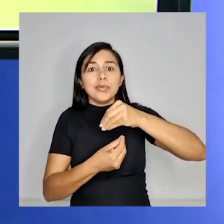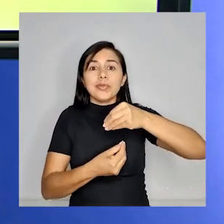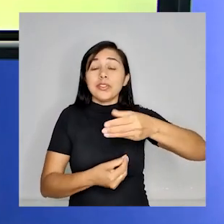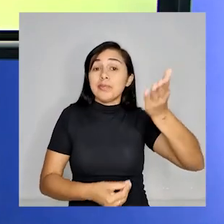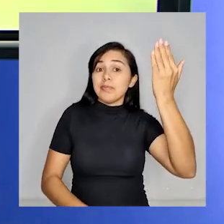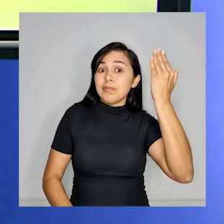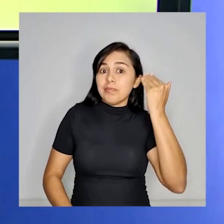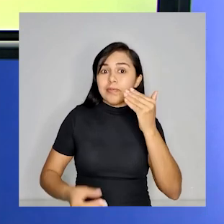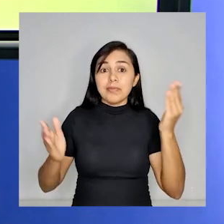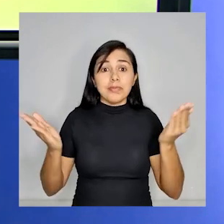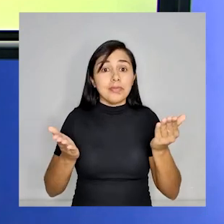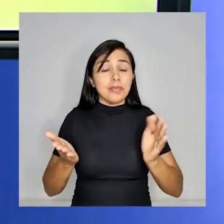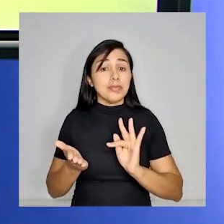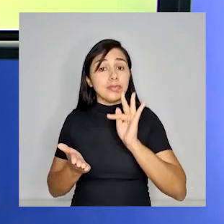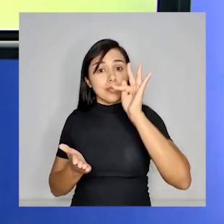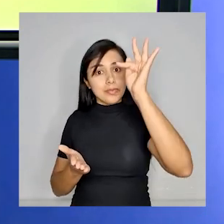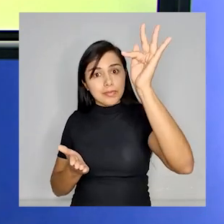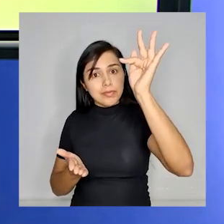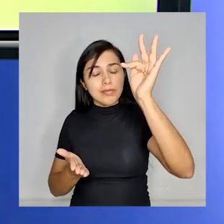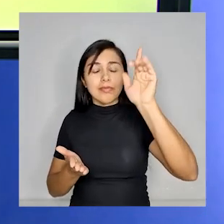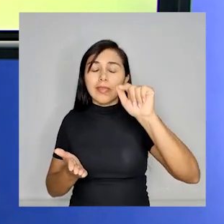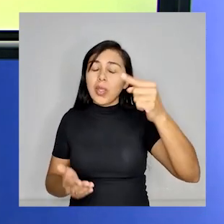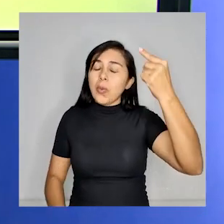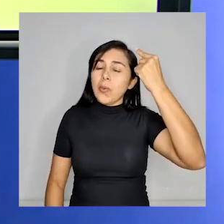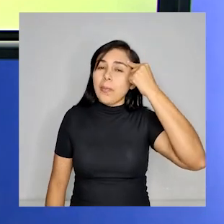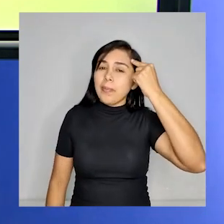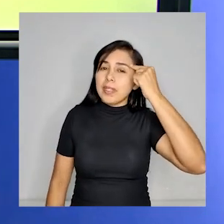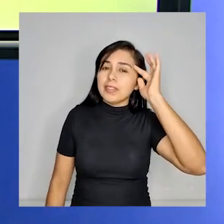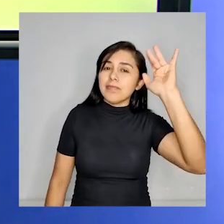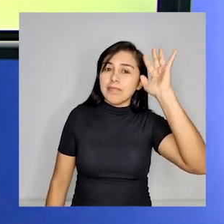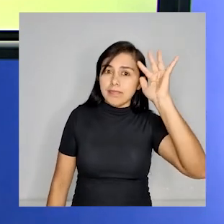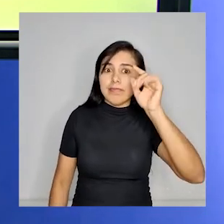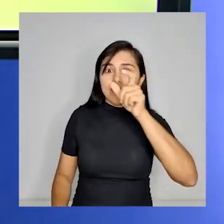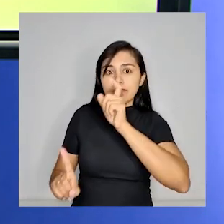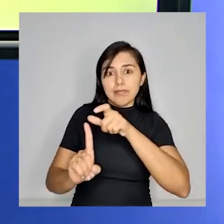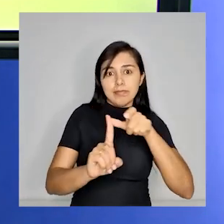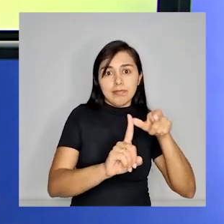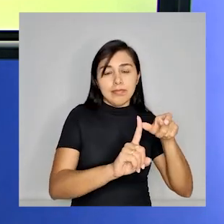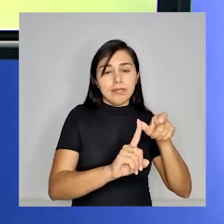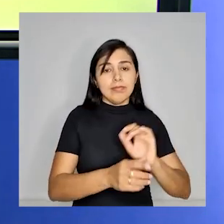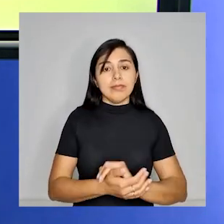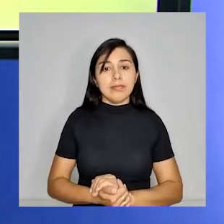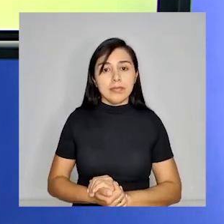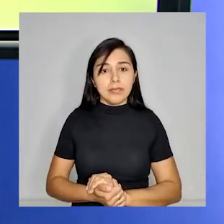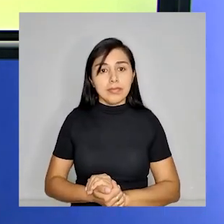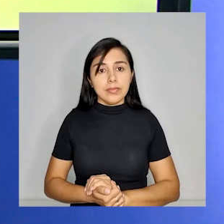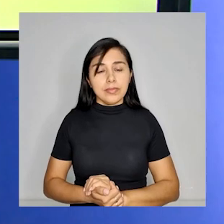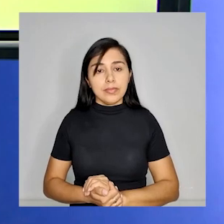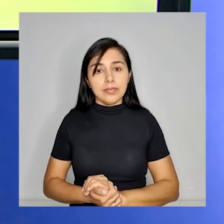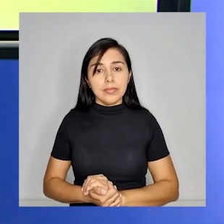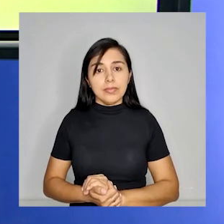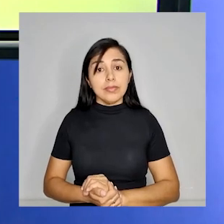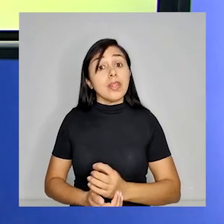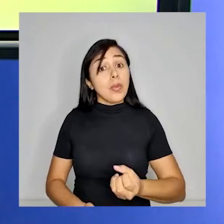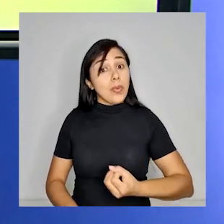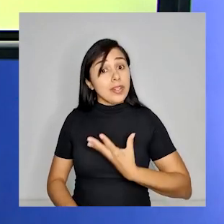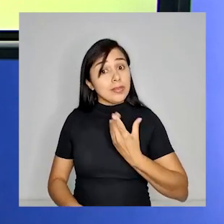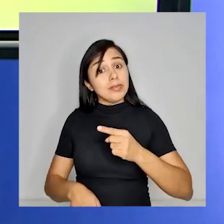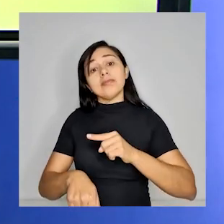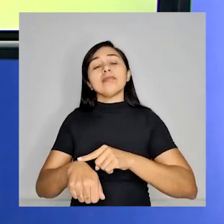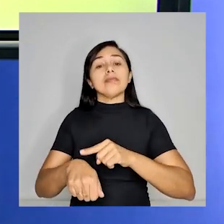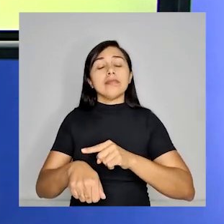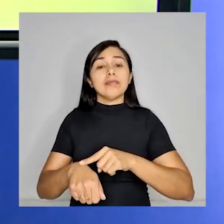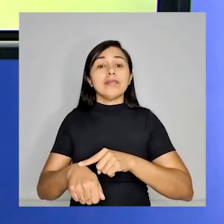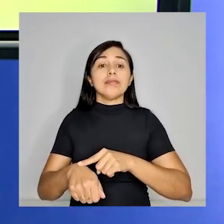futuro, seguindo, portanto, o fluxo de pensamento dos envolvidos na trama. Há expressões de tempo utilizadas que indicam